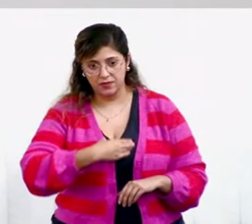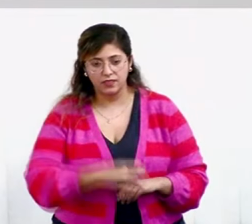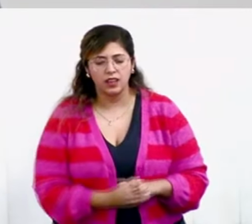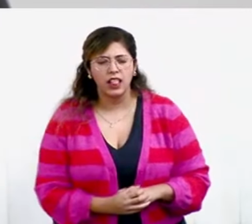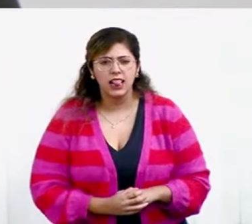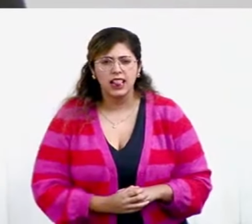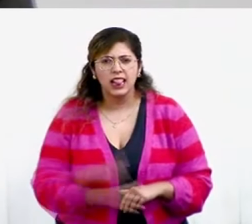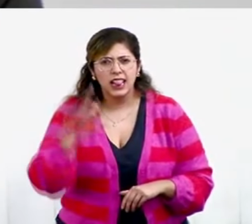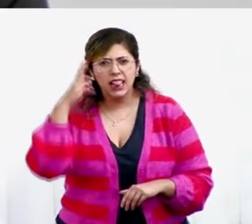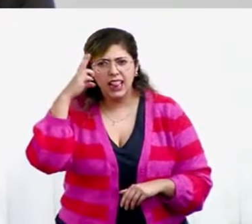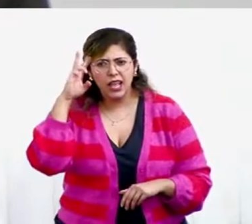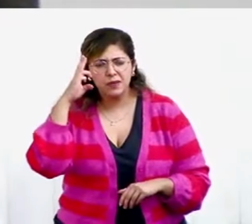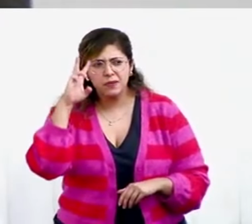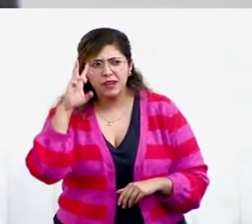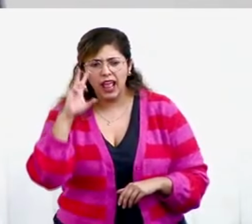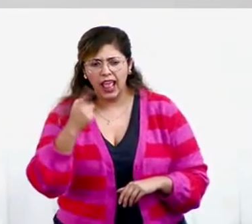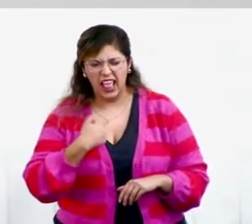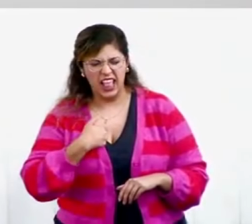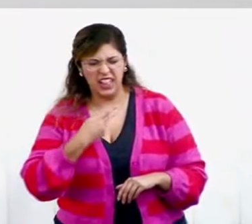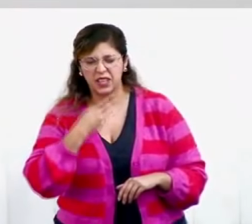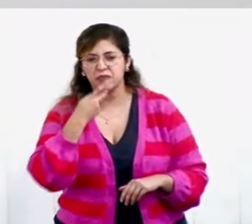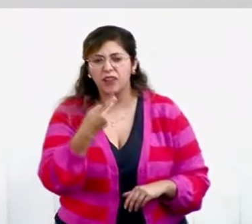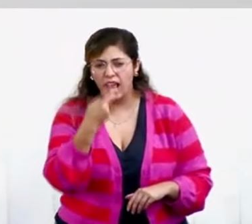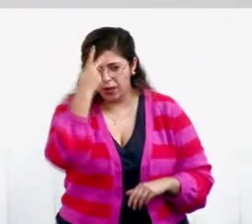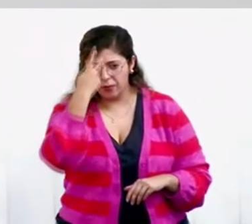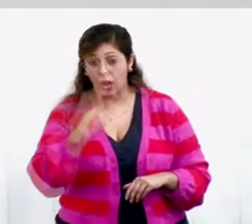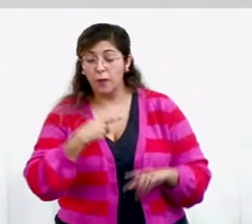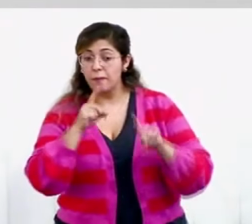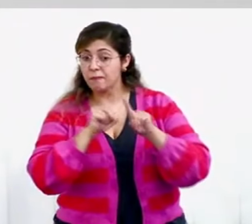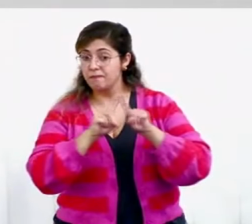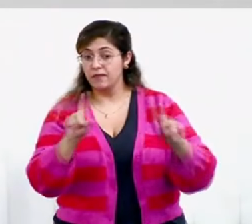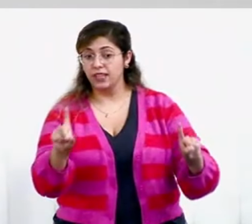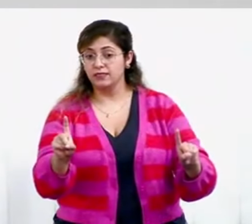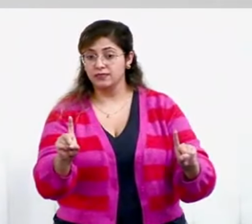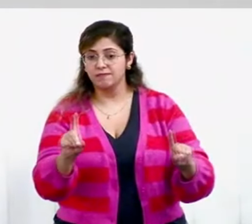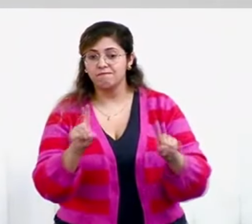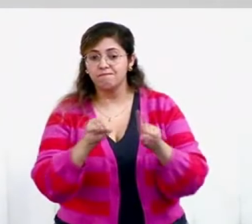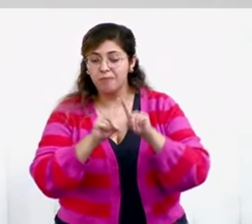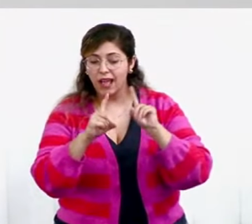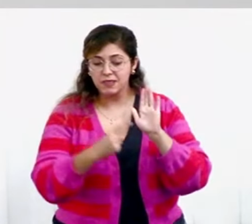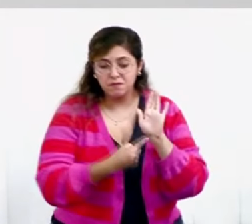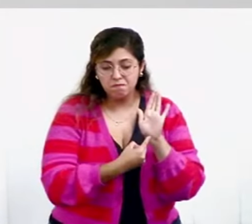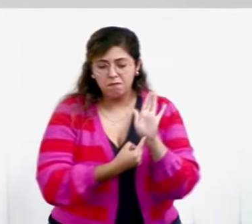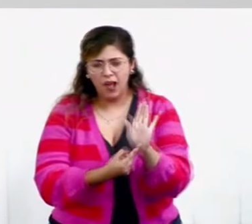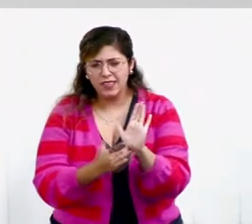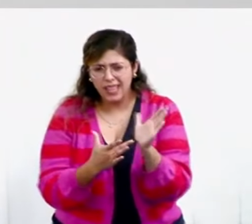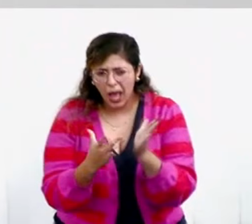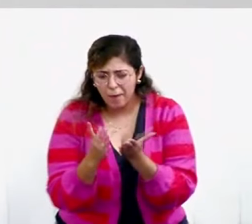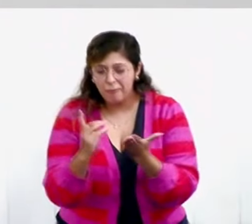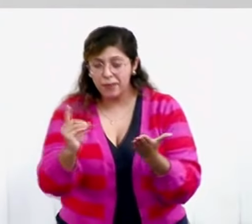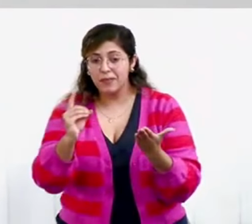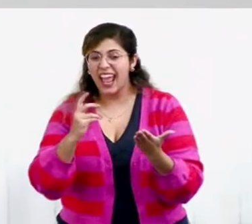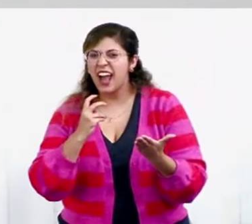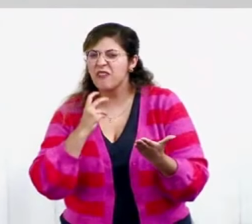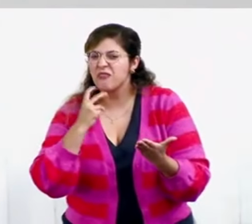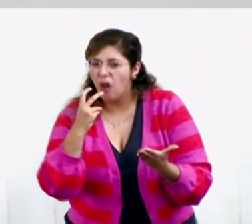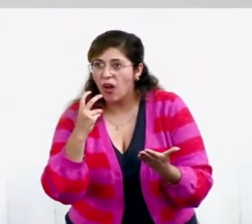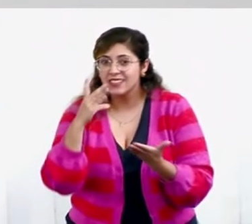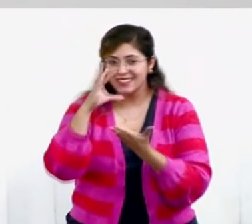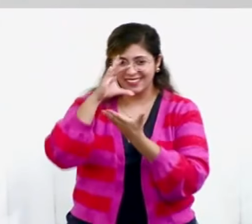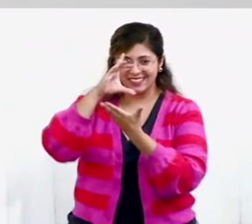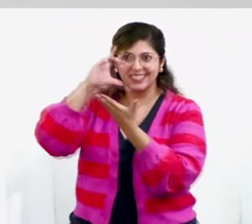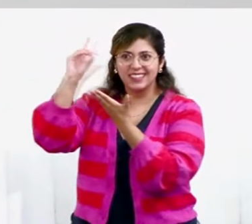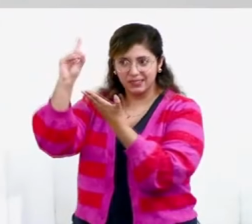Ele é a palavra de Deus. Então, quando eu sento e abro as Escrituras e leio as Escrituras,